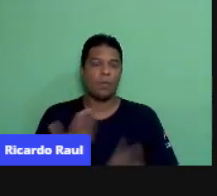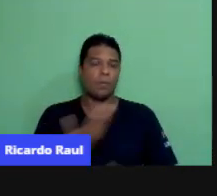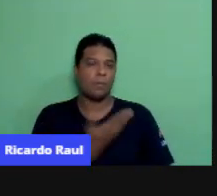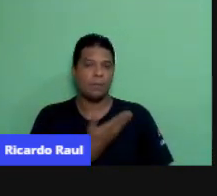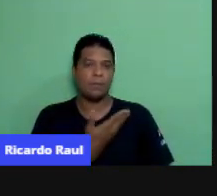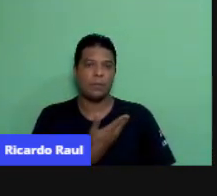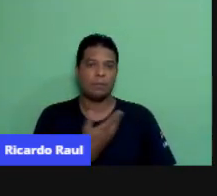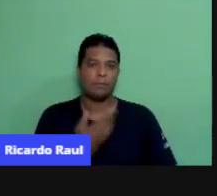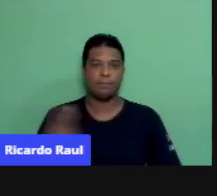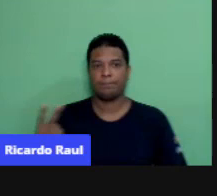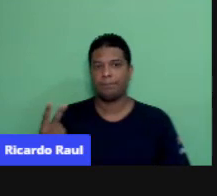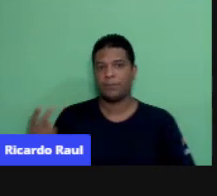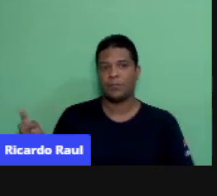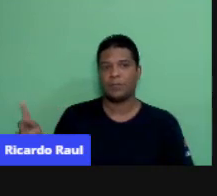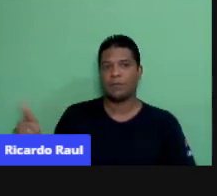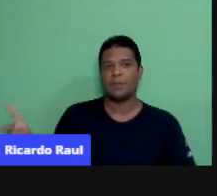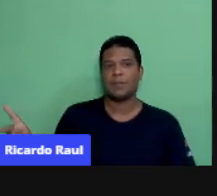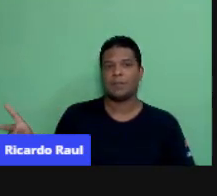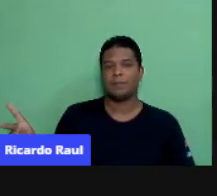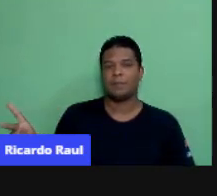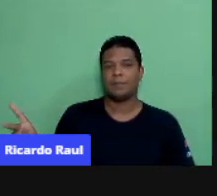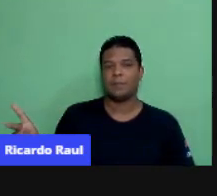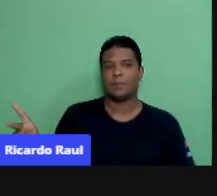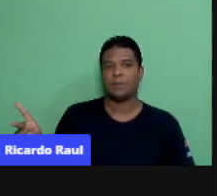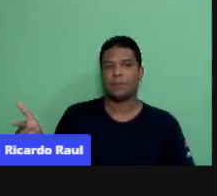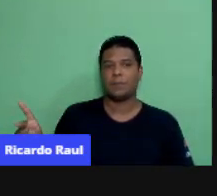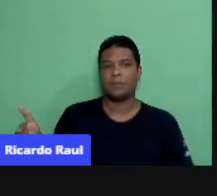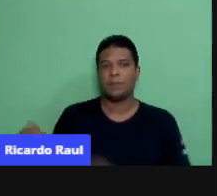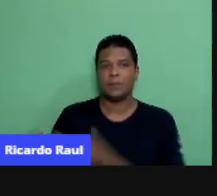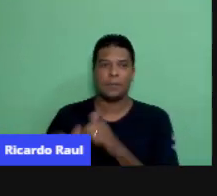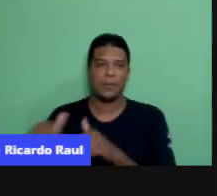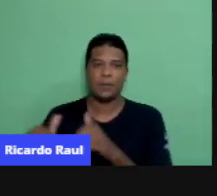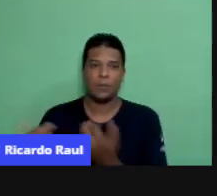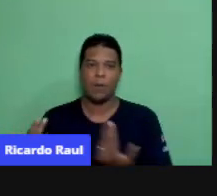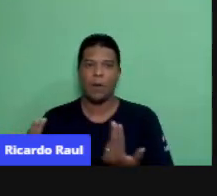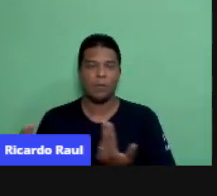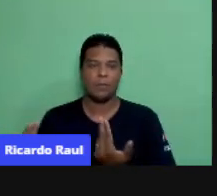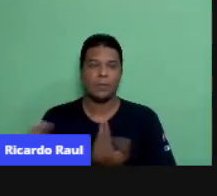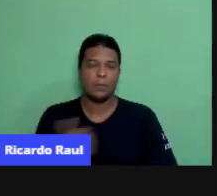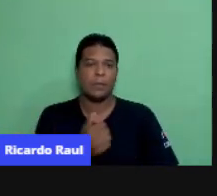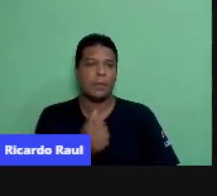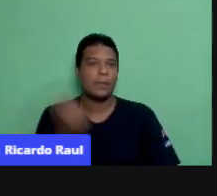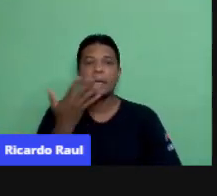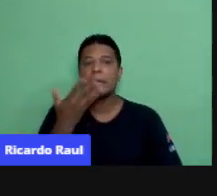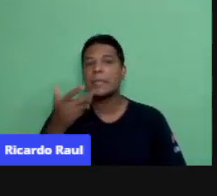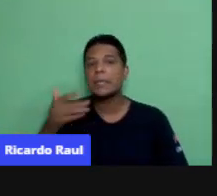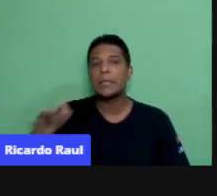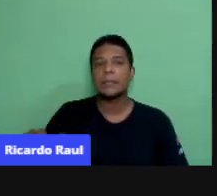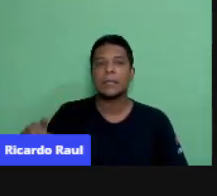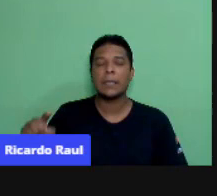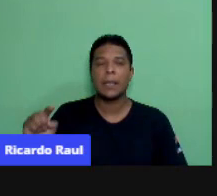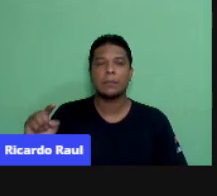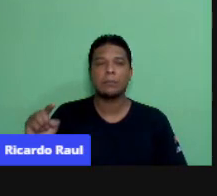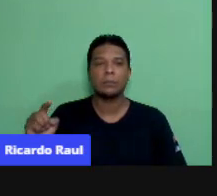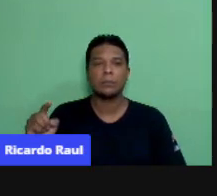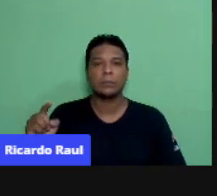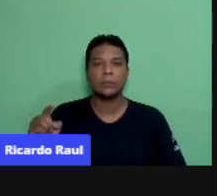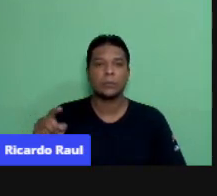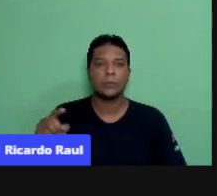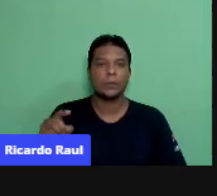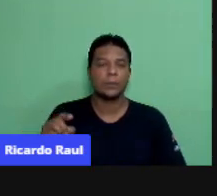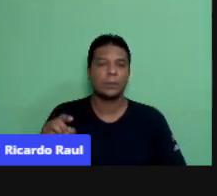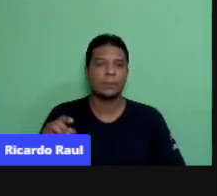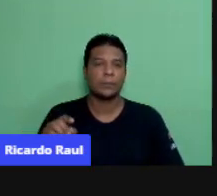colega também não é igual a eu. Ele não faz o mesmo trabalho que o meu. Pode ser que uma criança que saia lá de uma EMEI,